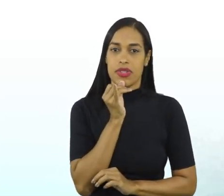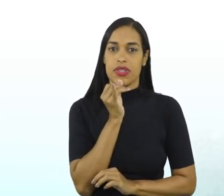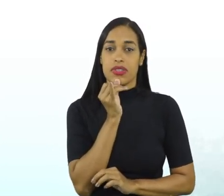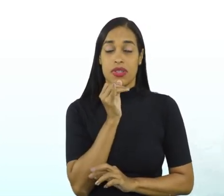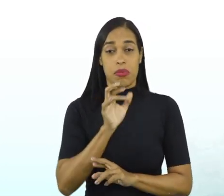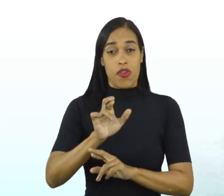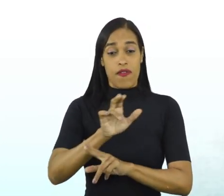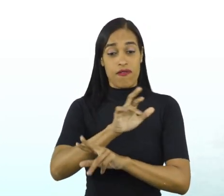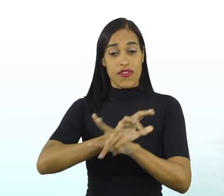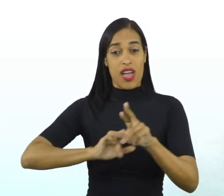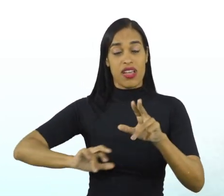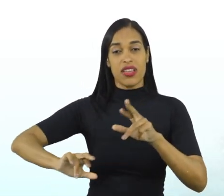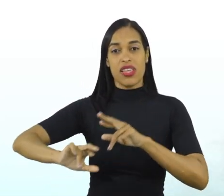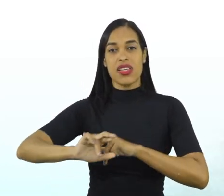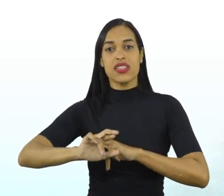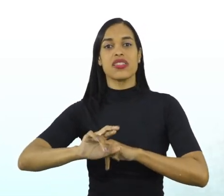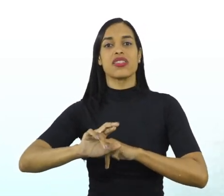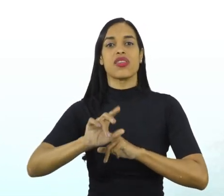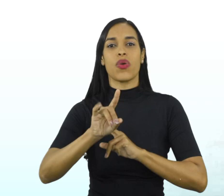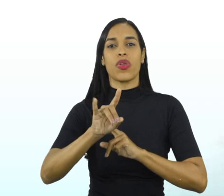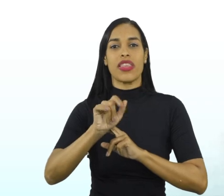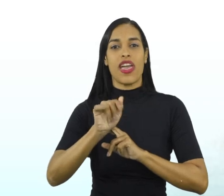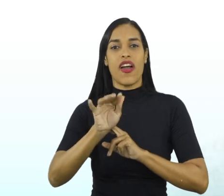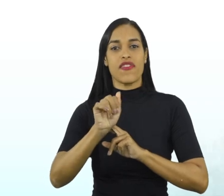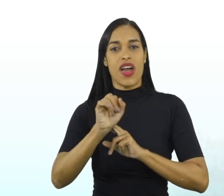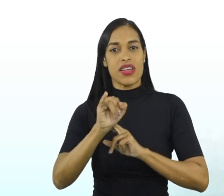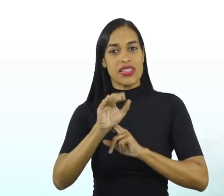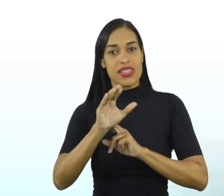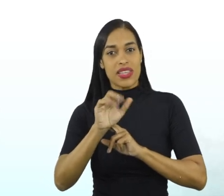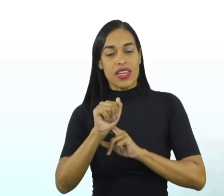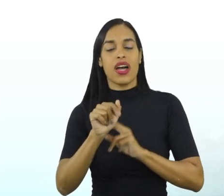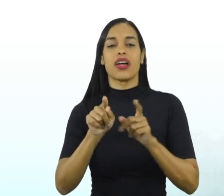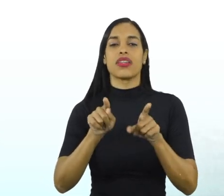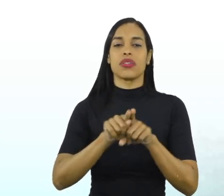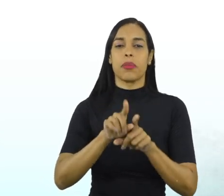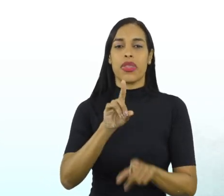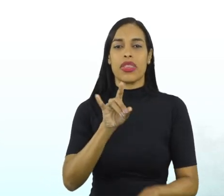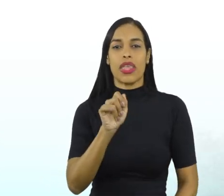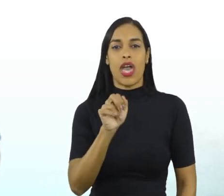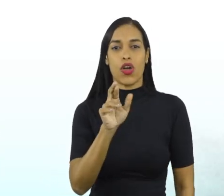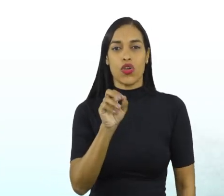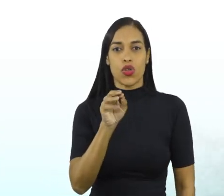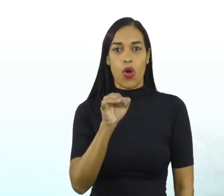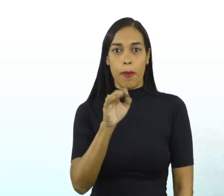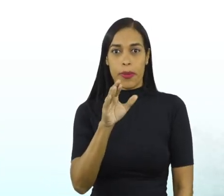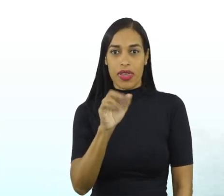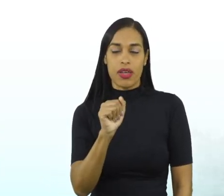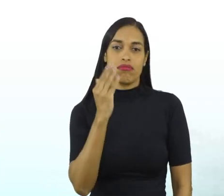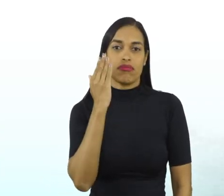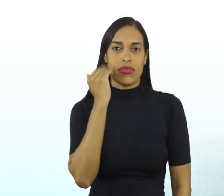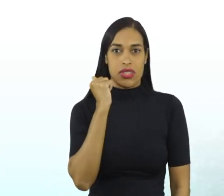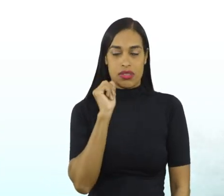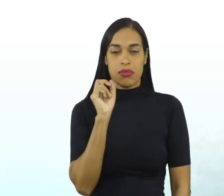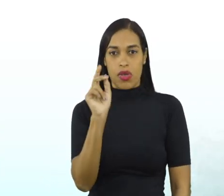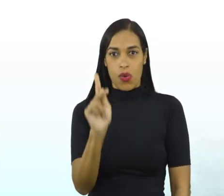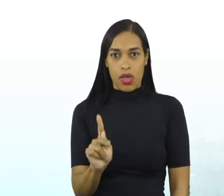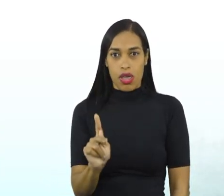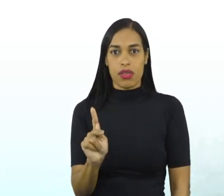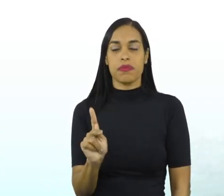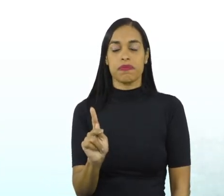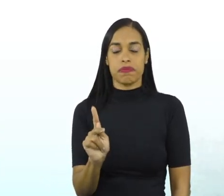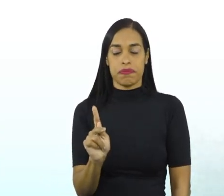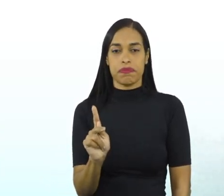chamar de variação diastrática, diafásica, variação diacrônica, né? Você tem que saber, ok? Apesar